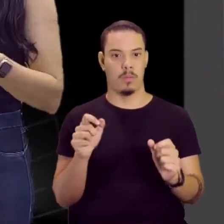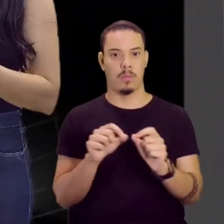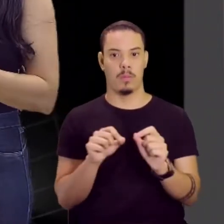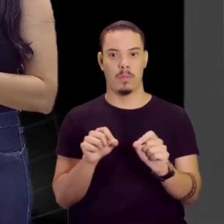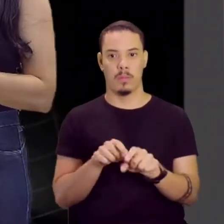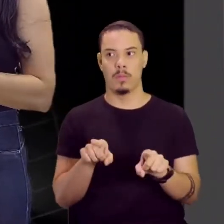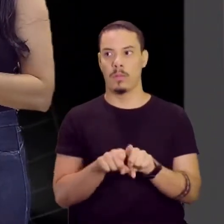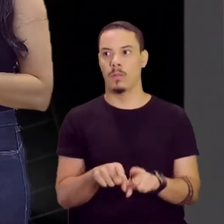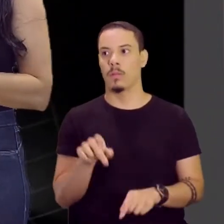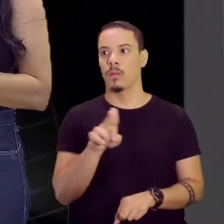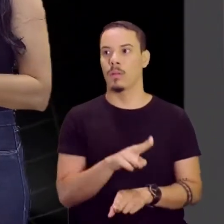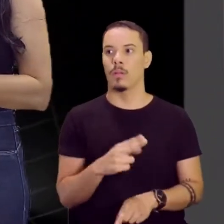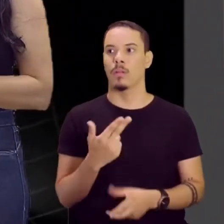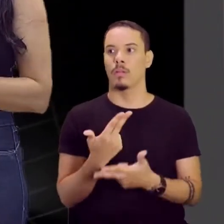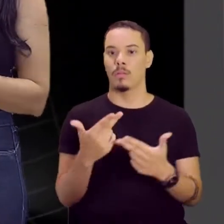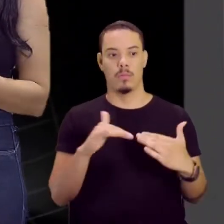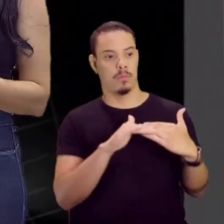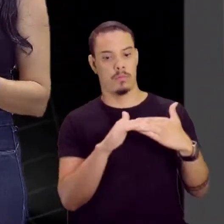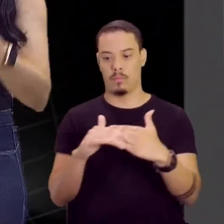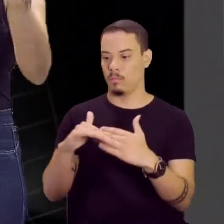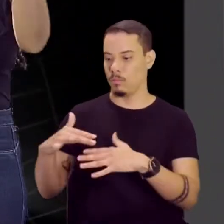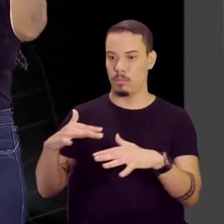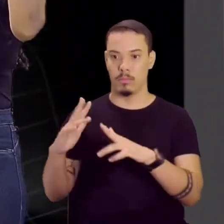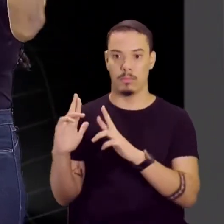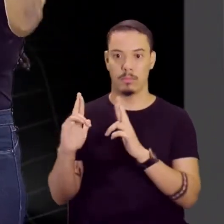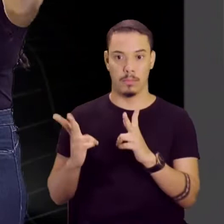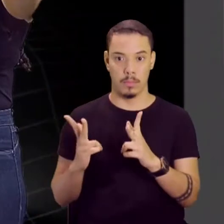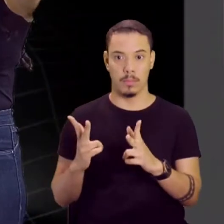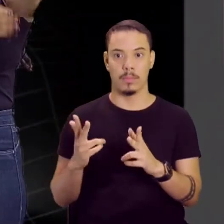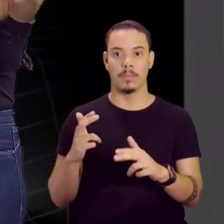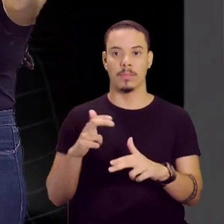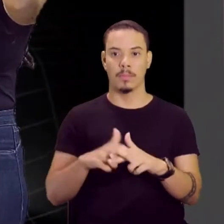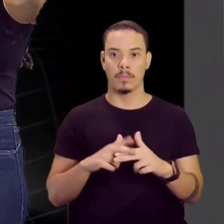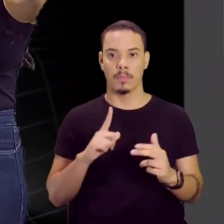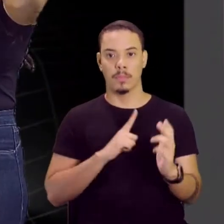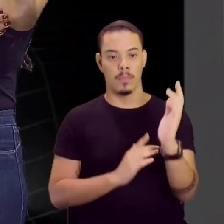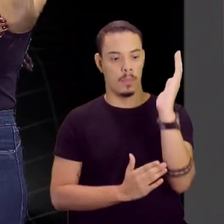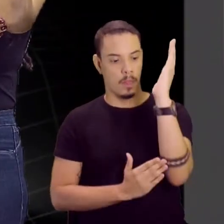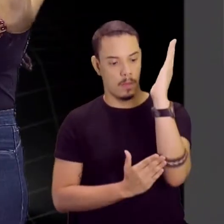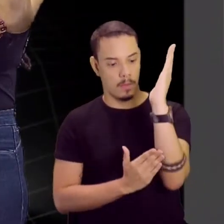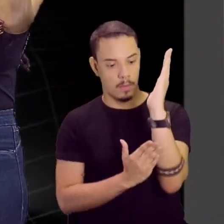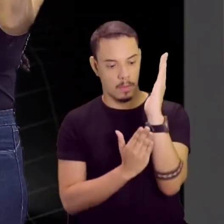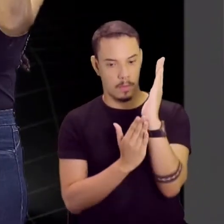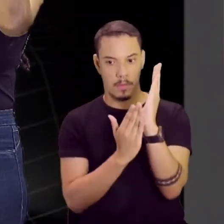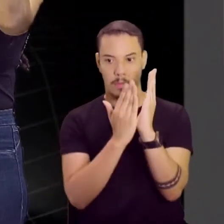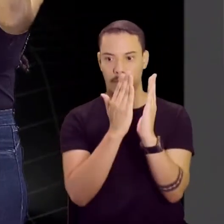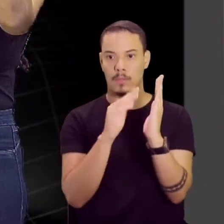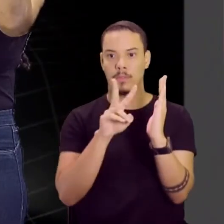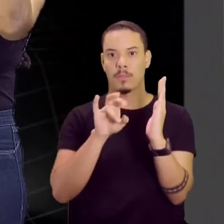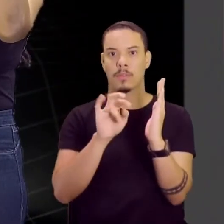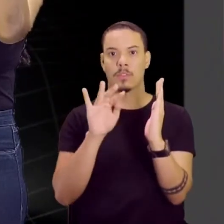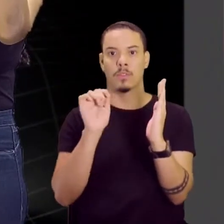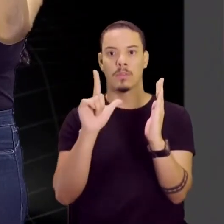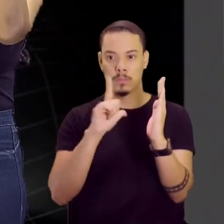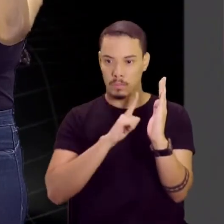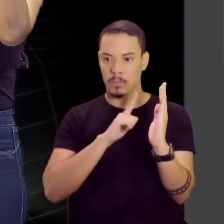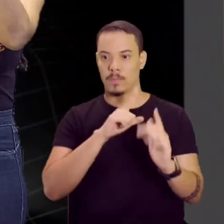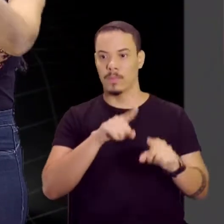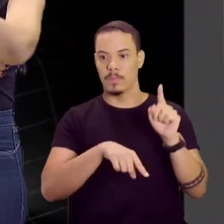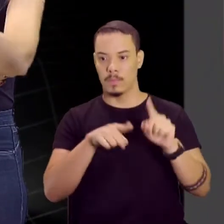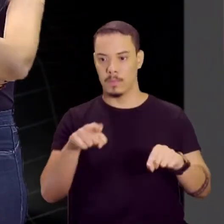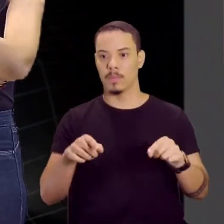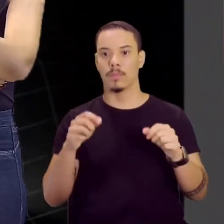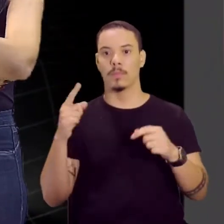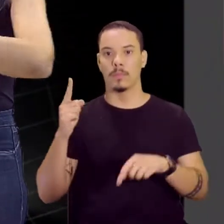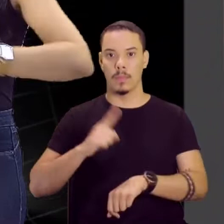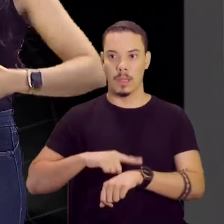movimento uniformemente variado. Então, se lá na vertical, na direção vertical aqui, ó, eu tenho variação de velocidade com